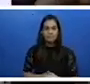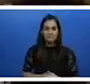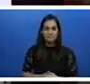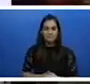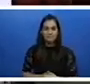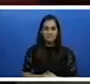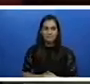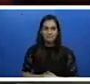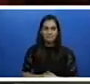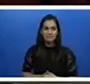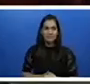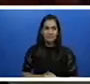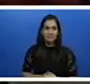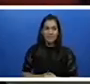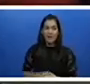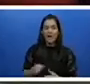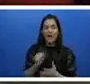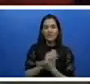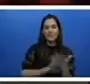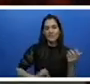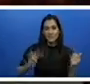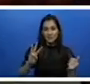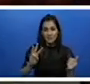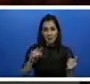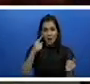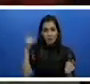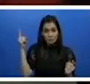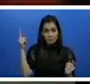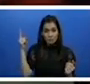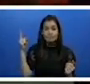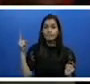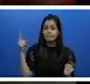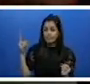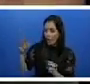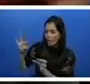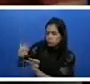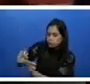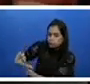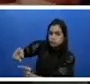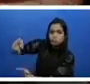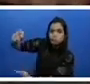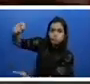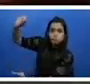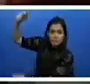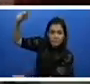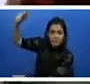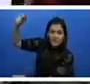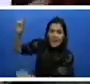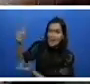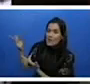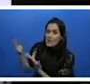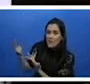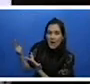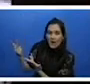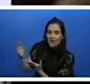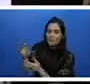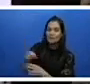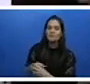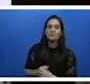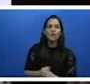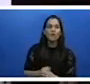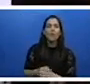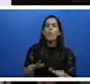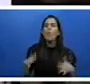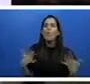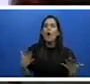Seguindo, nós temos uma reta que ela está em pé, que ela está na vertical, né? Que é a mesma coisa. Qual é a